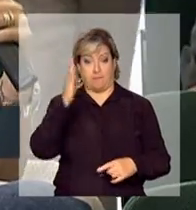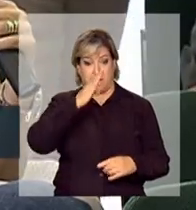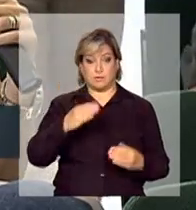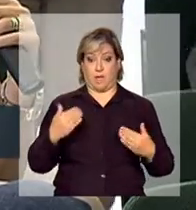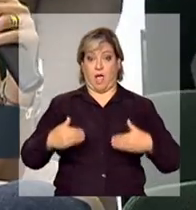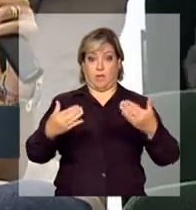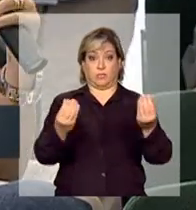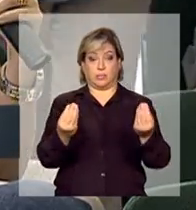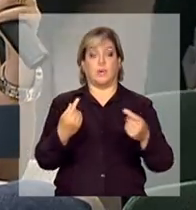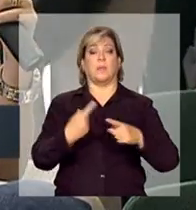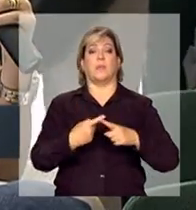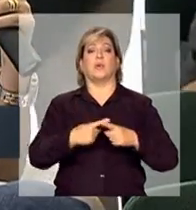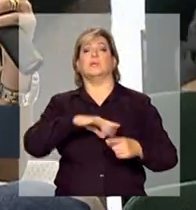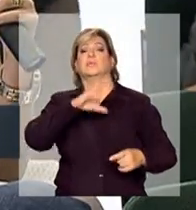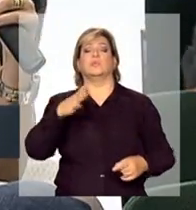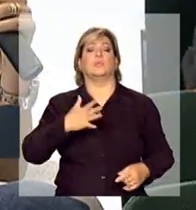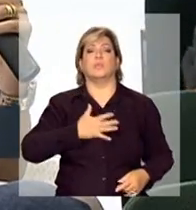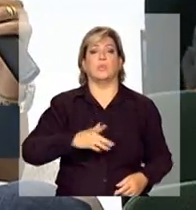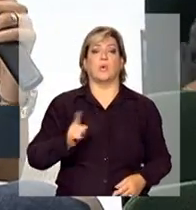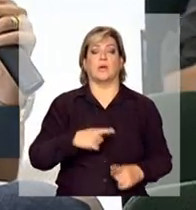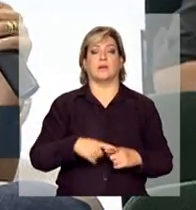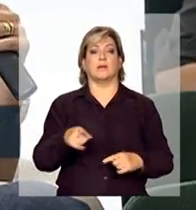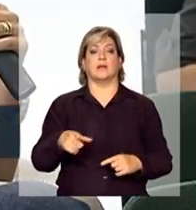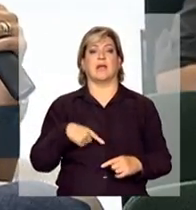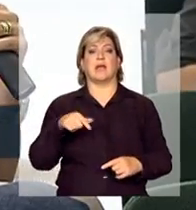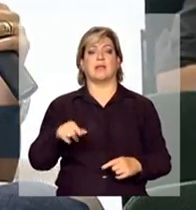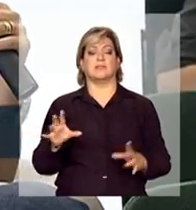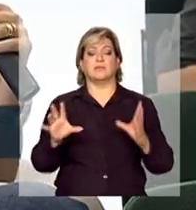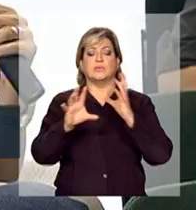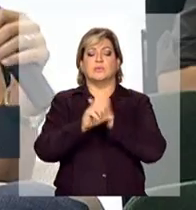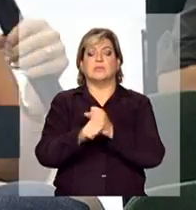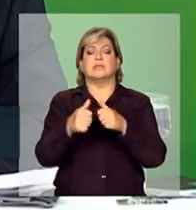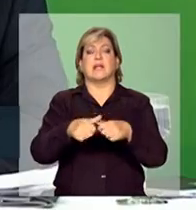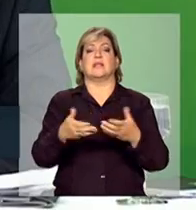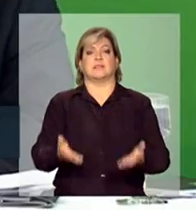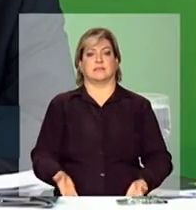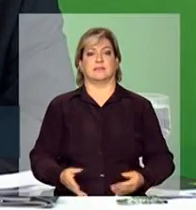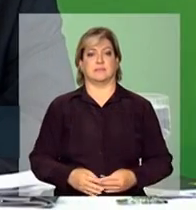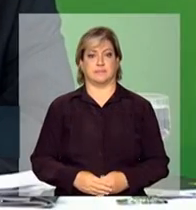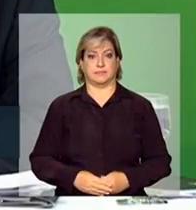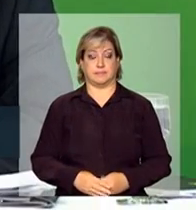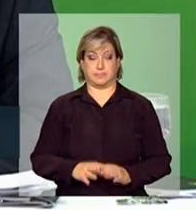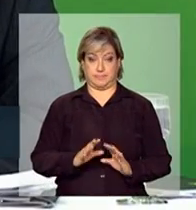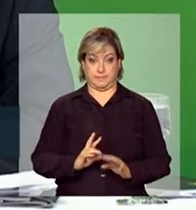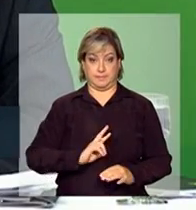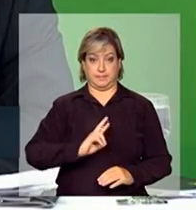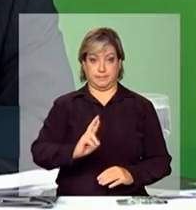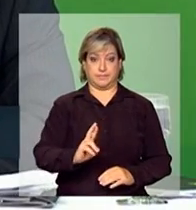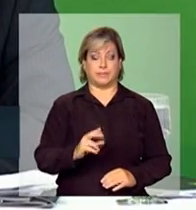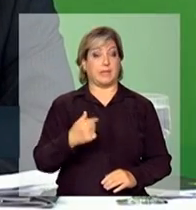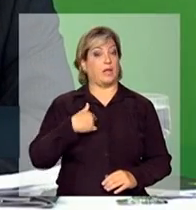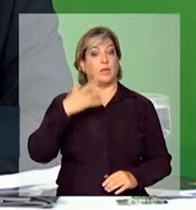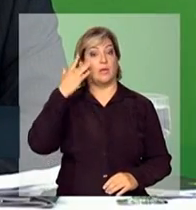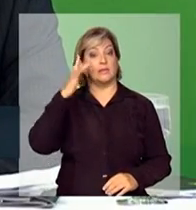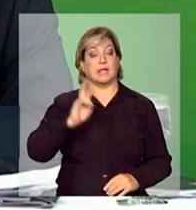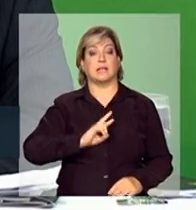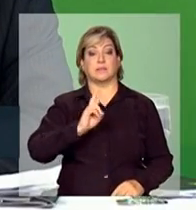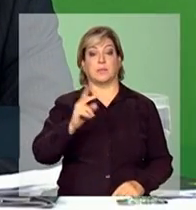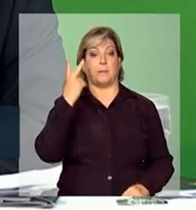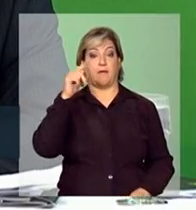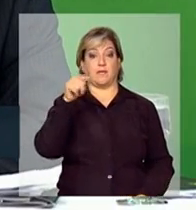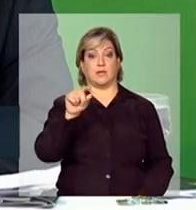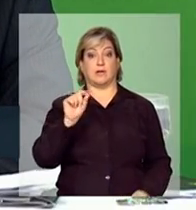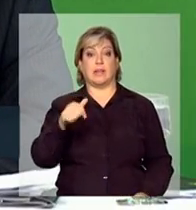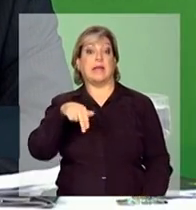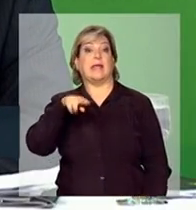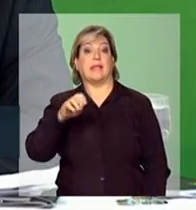incomoda tanto o o ranking tá dessa forma como tá mata eu de fato não sei responder para você agora de